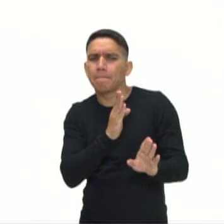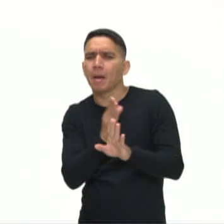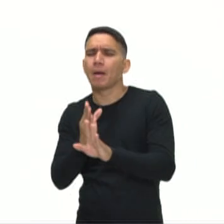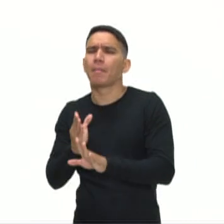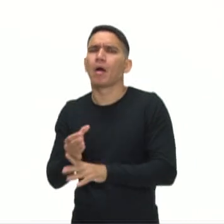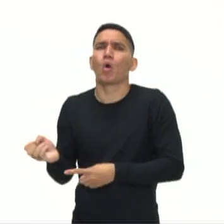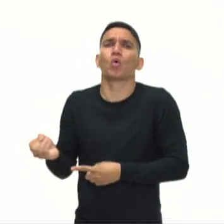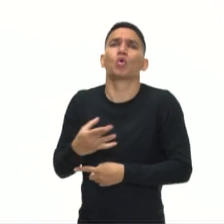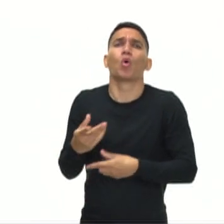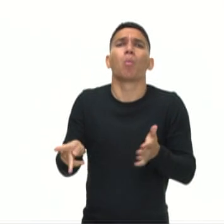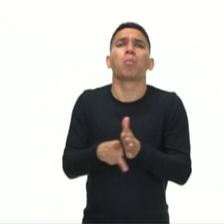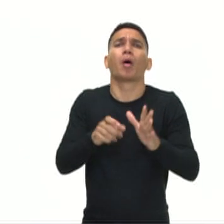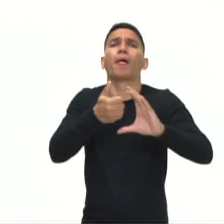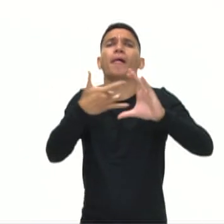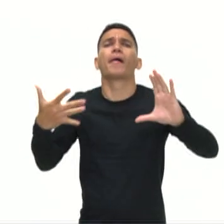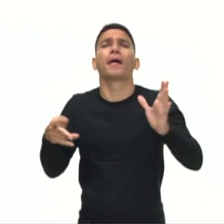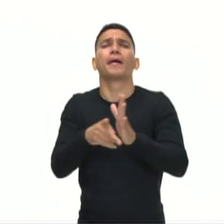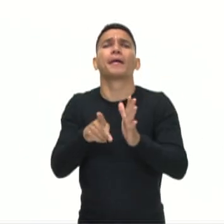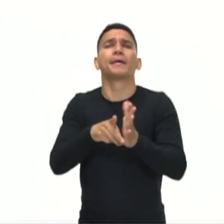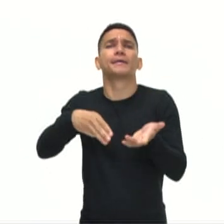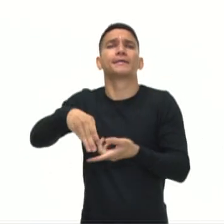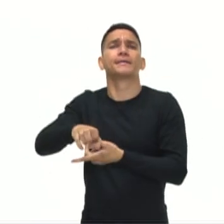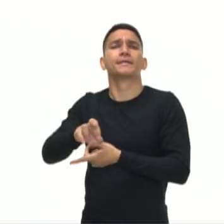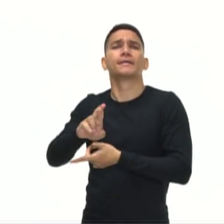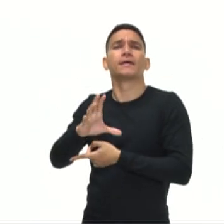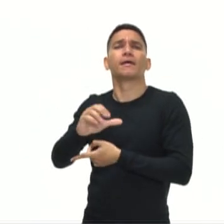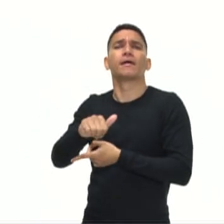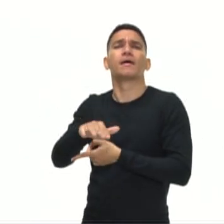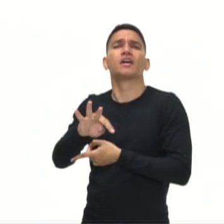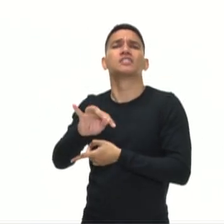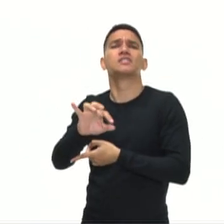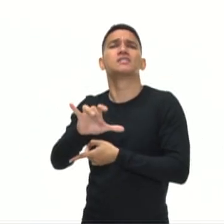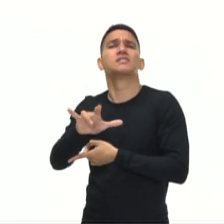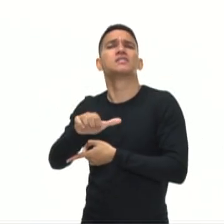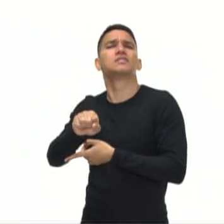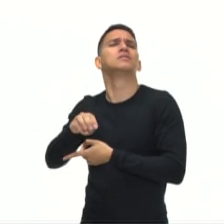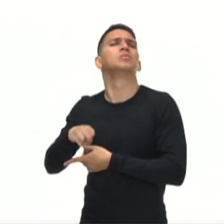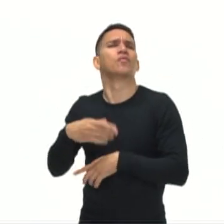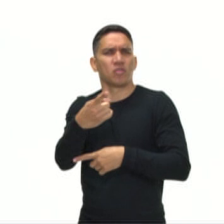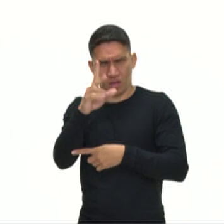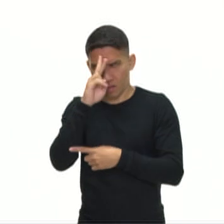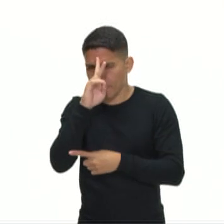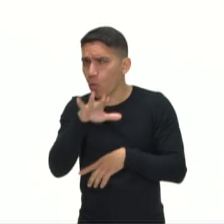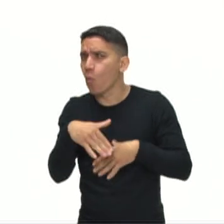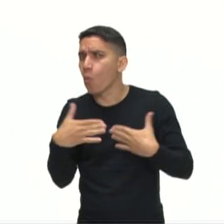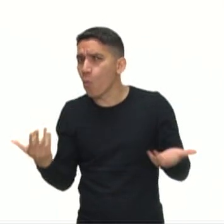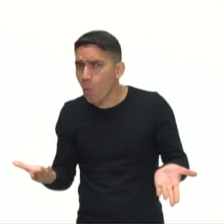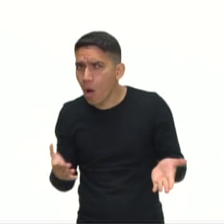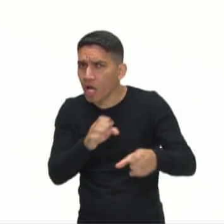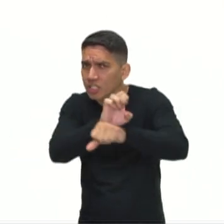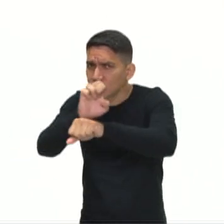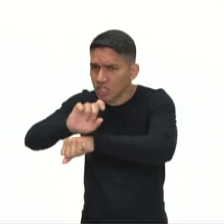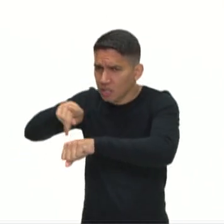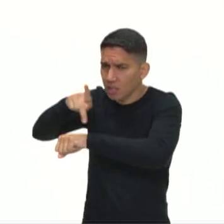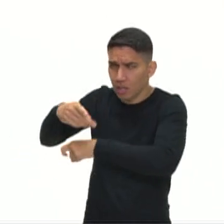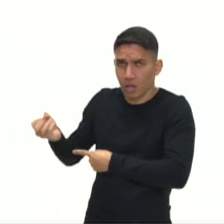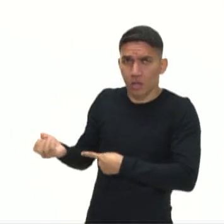do mercantilismo, tá? Você lembra quais as características dos Estados nacionais